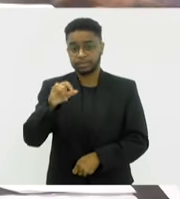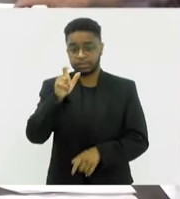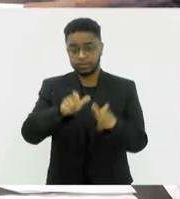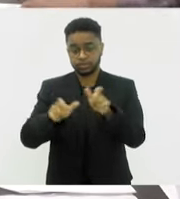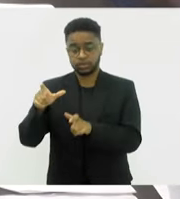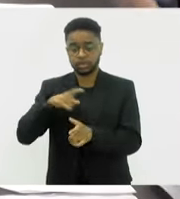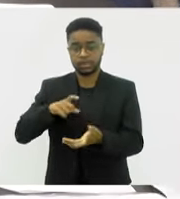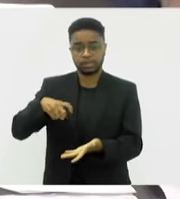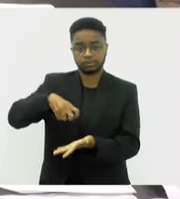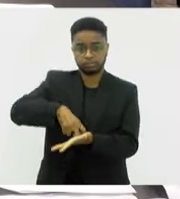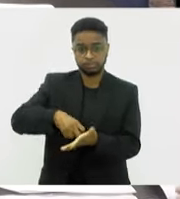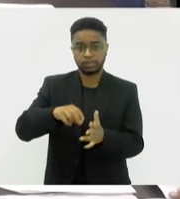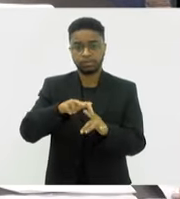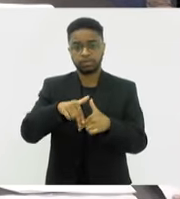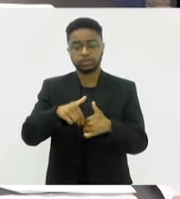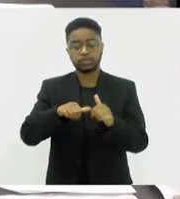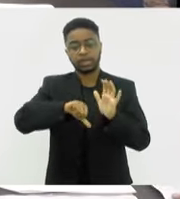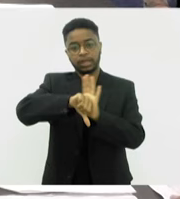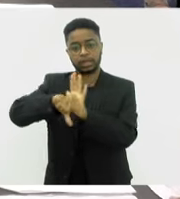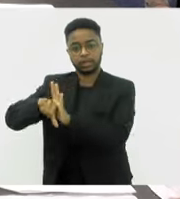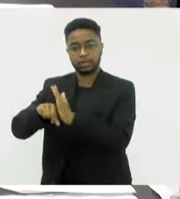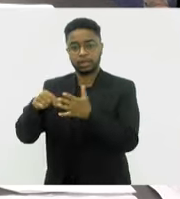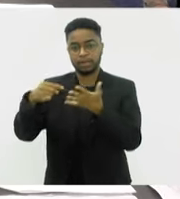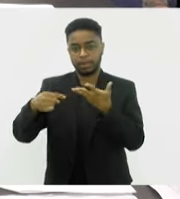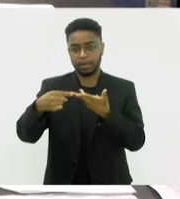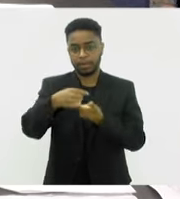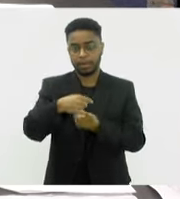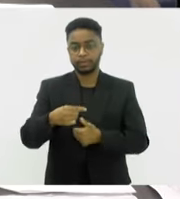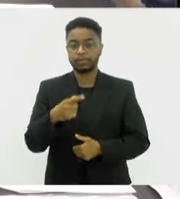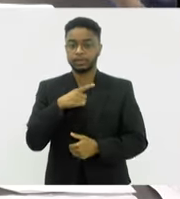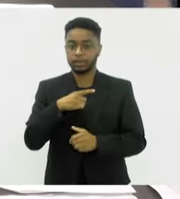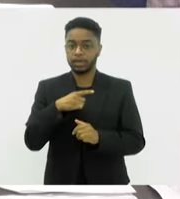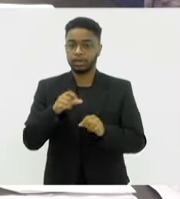crimes tais. Isso é matéria quinta-feira nossa. Quinta-feira está no plenário o projeto